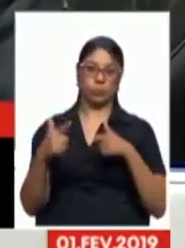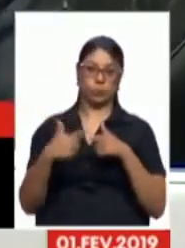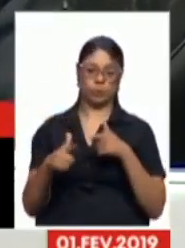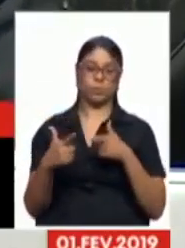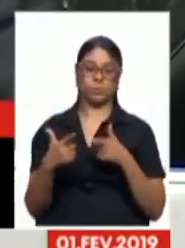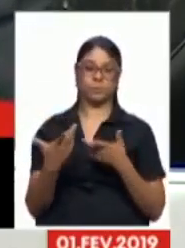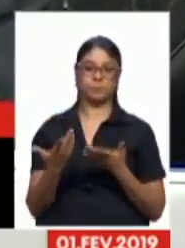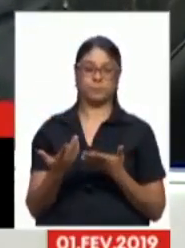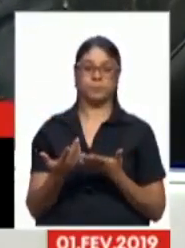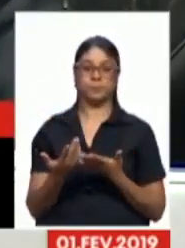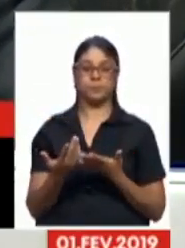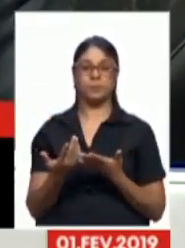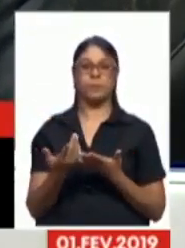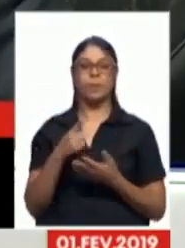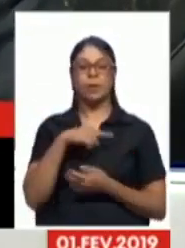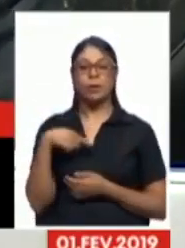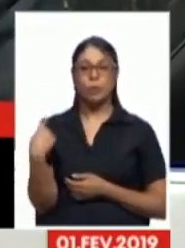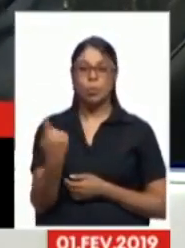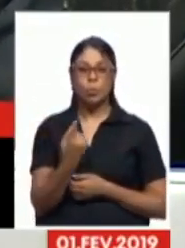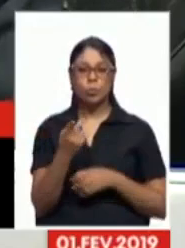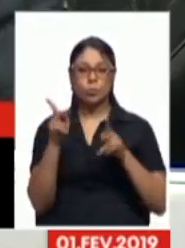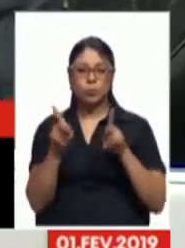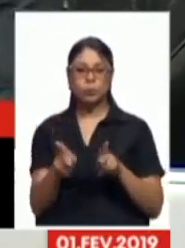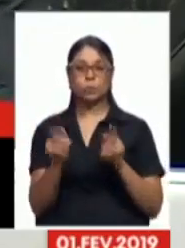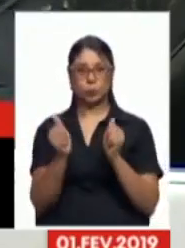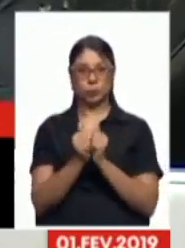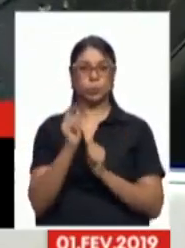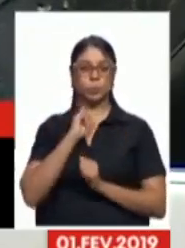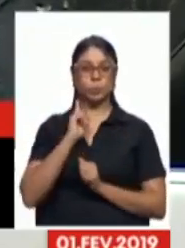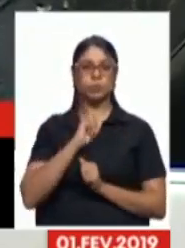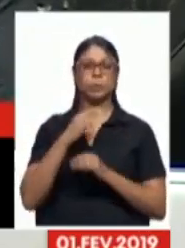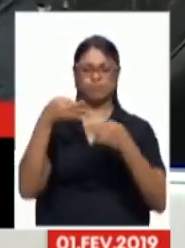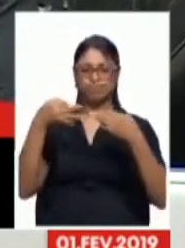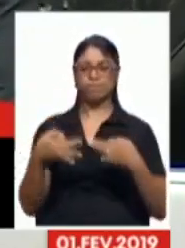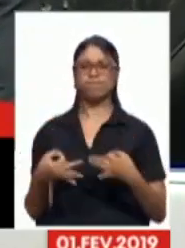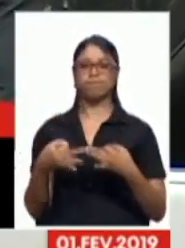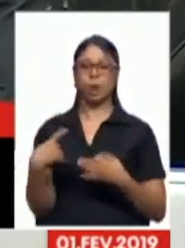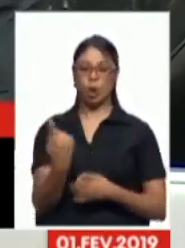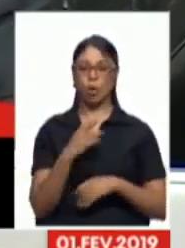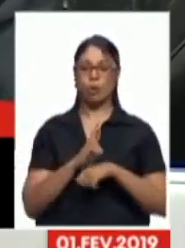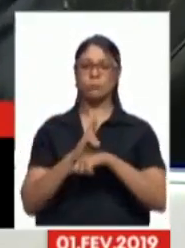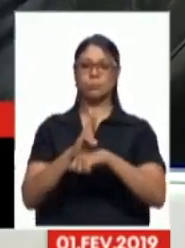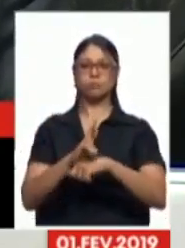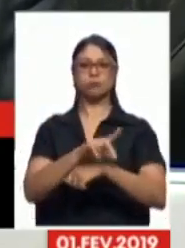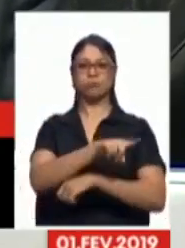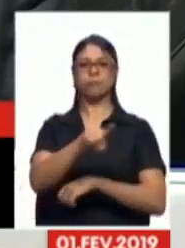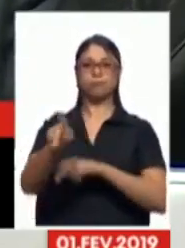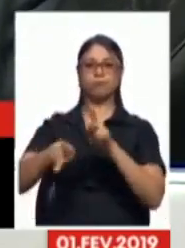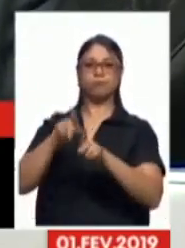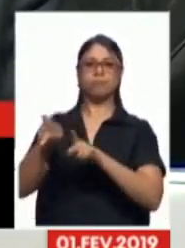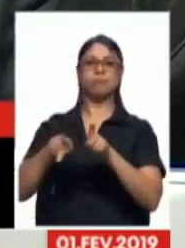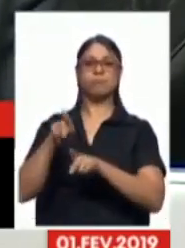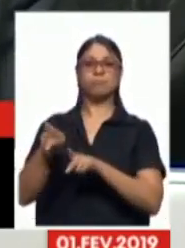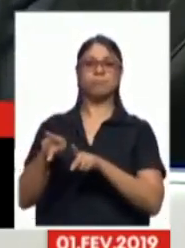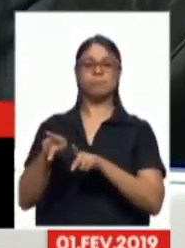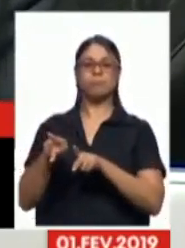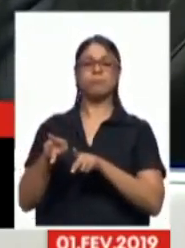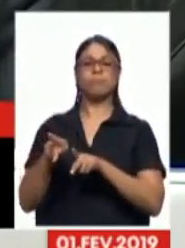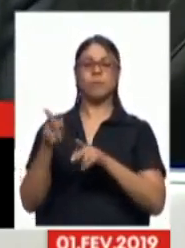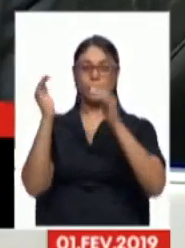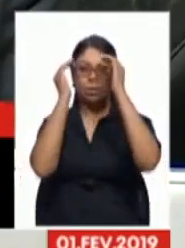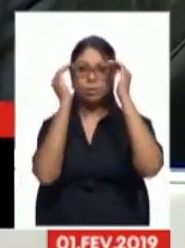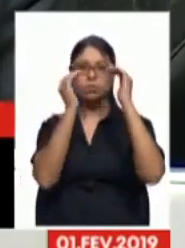Nossos concidadãos podem estar certos de que seus representantes não faltarão ao chamamento